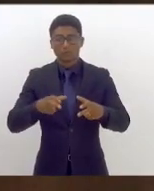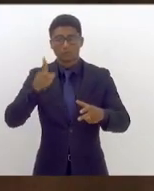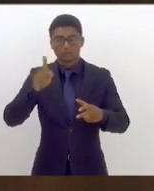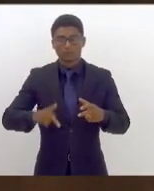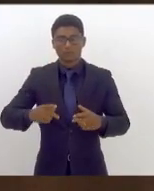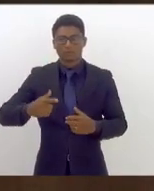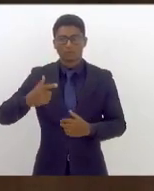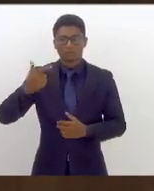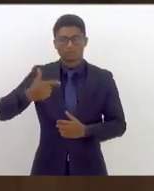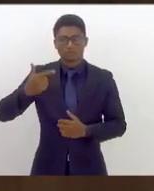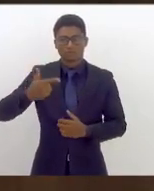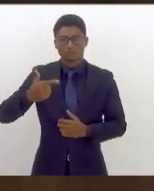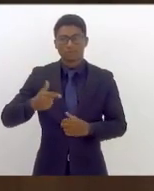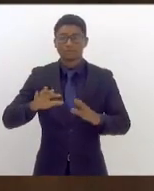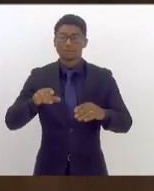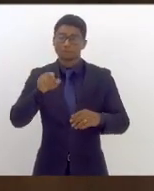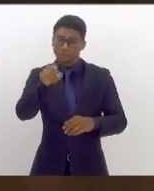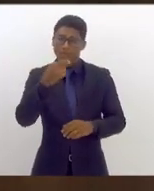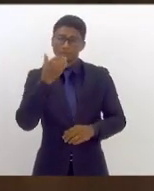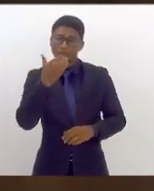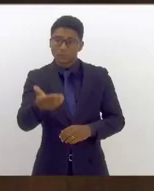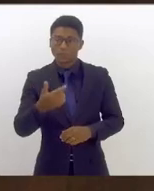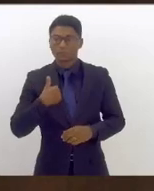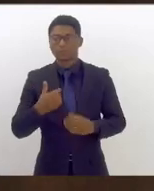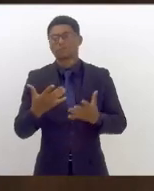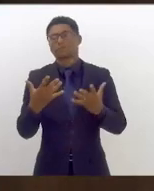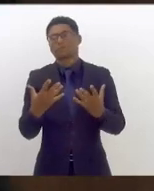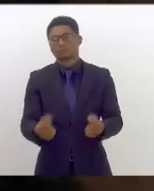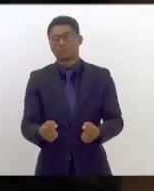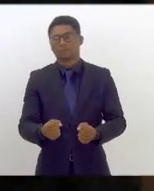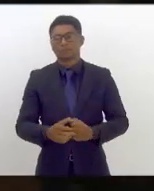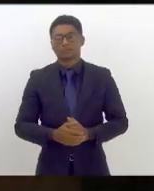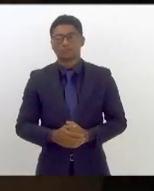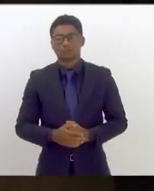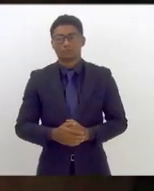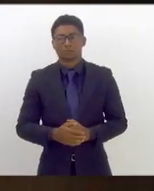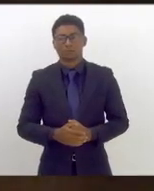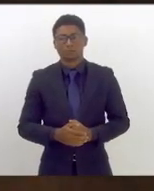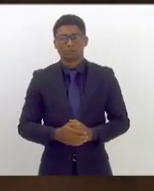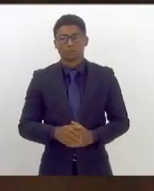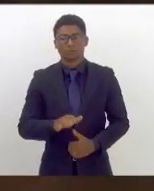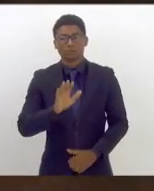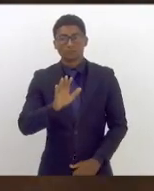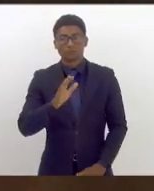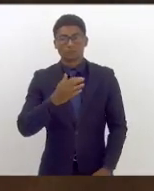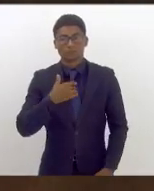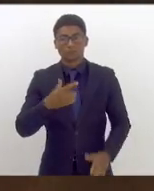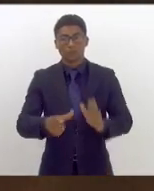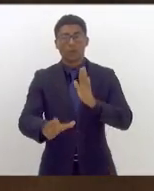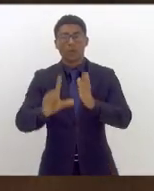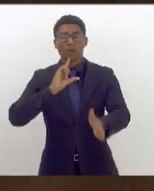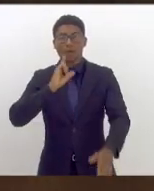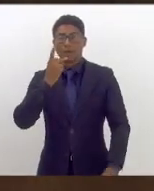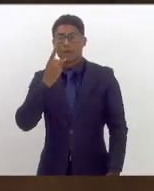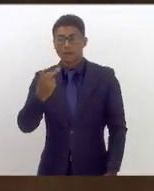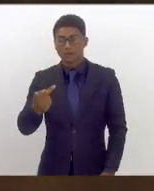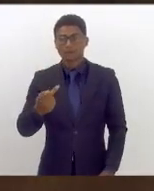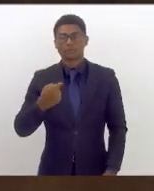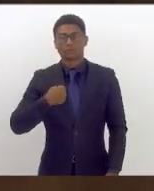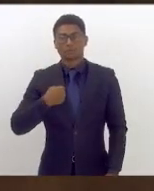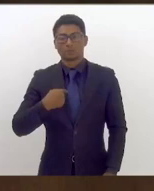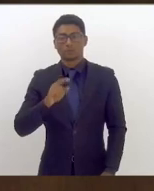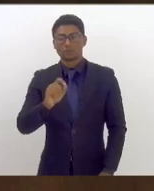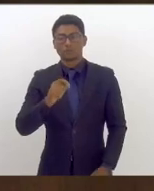atendendo um pedido o seu pedido encarecido não não ofertarei mas vou retificar minha fala anterior como um bom Liberal